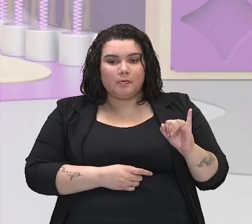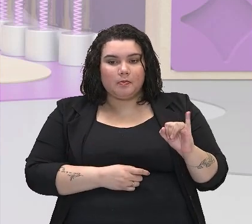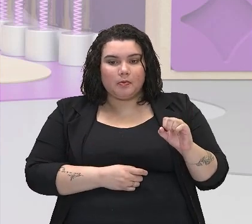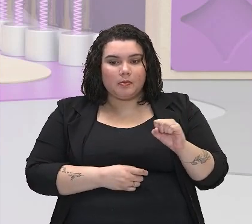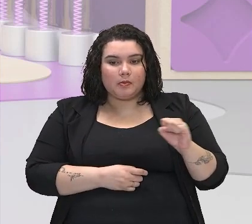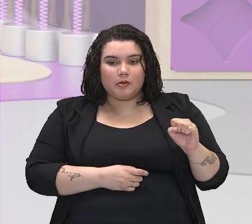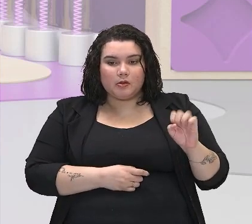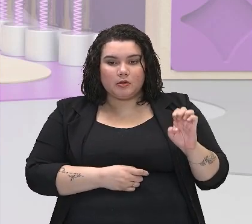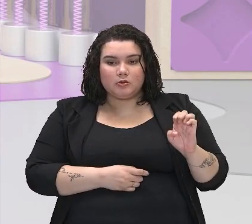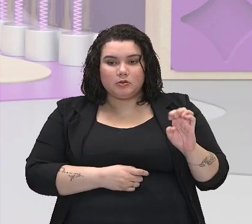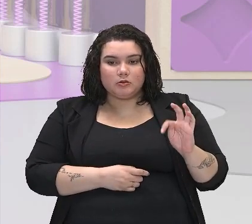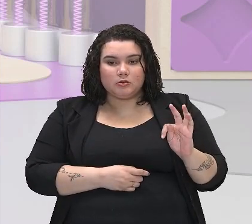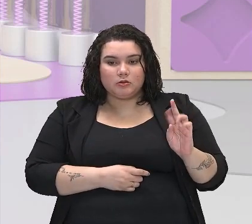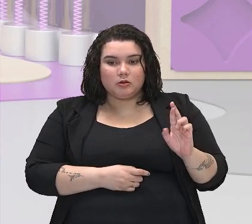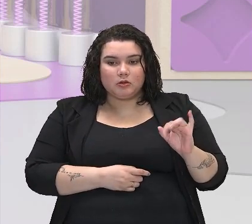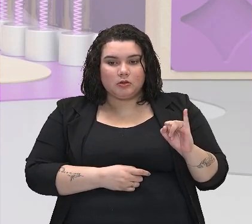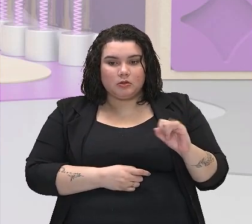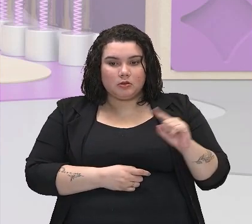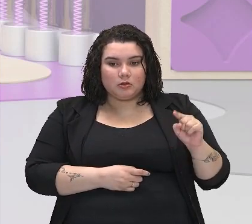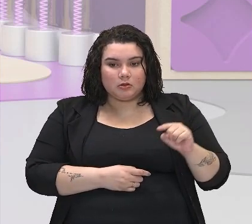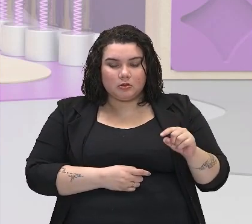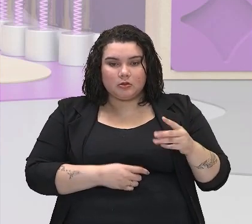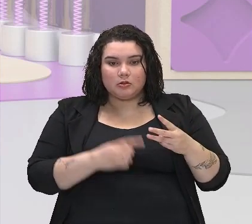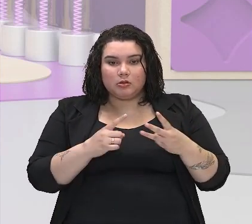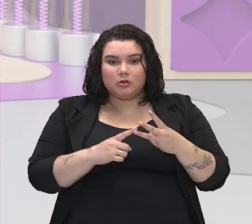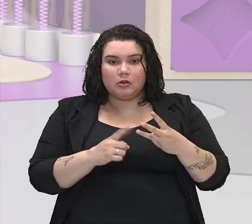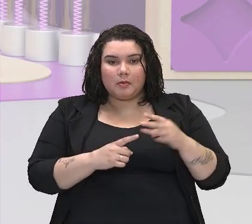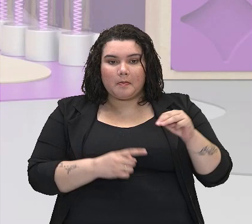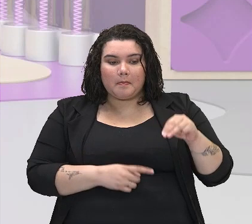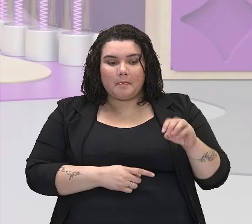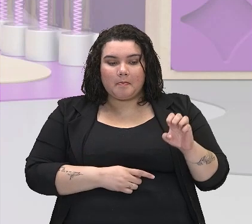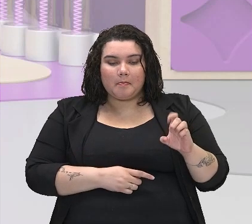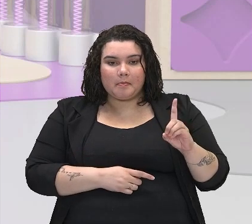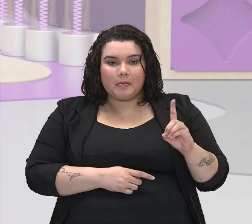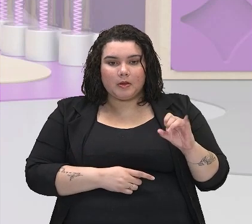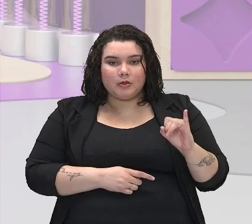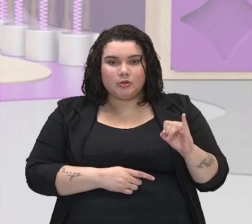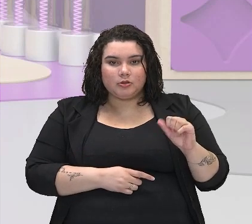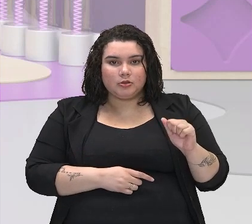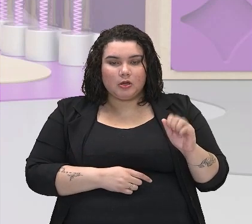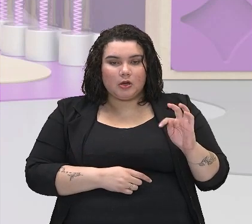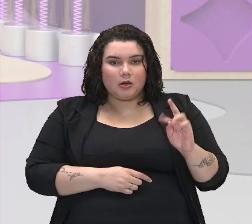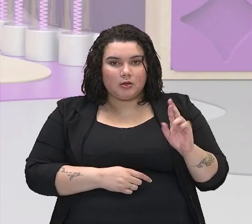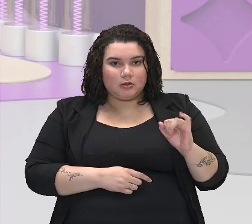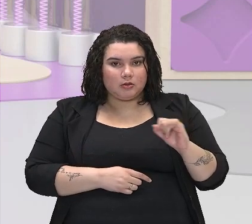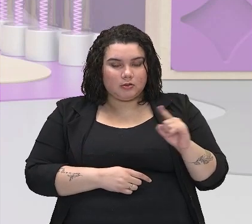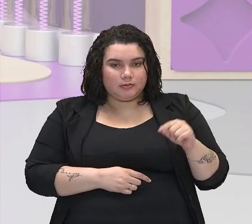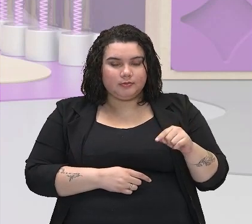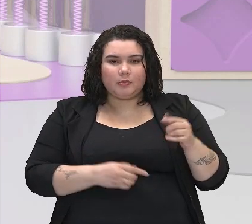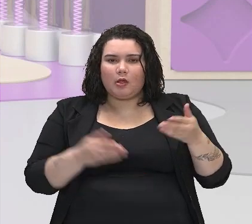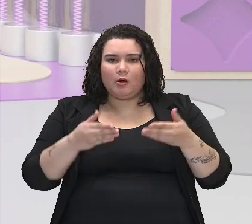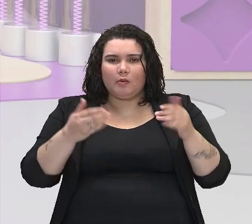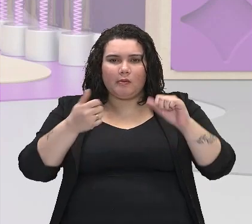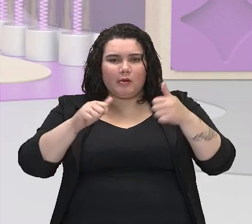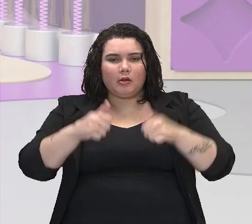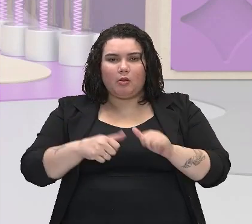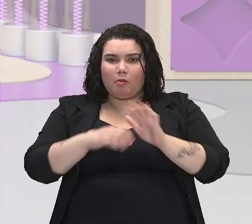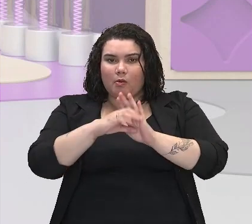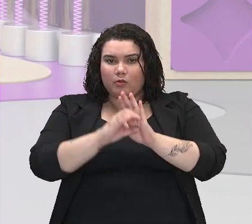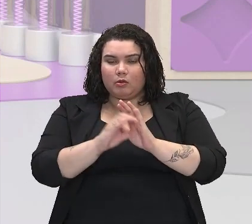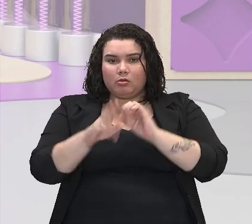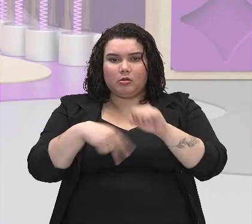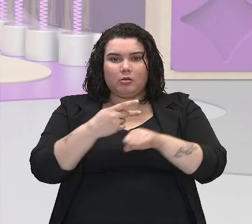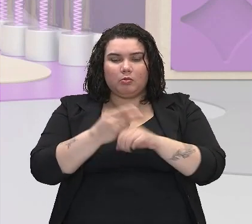forma visual aqui. Vamos analisar agora, vamos verificar o conceito, né? E depois iremos fazer